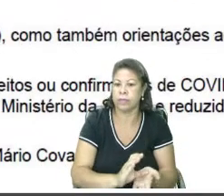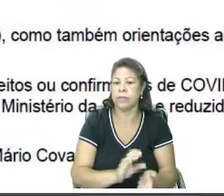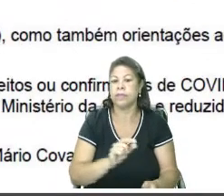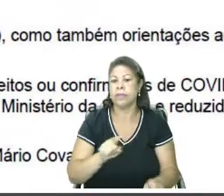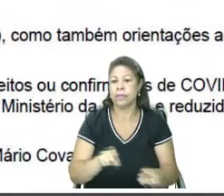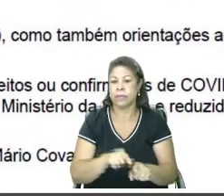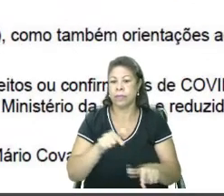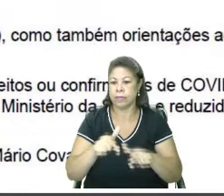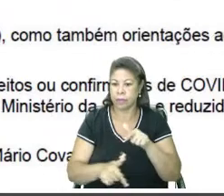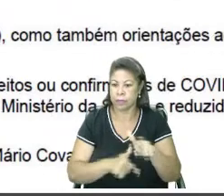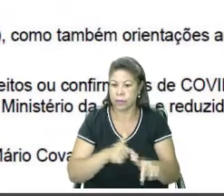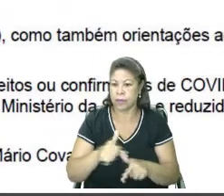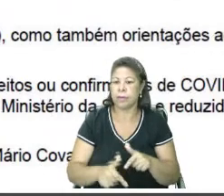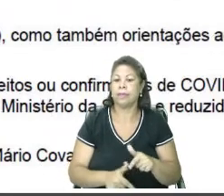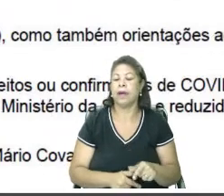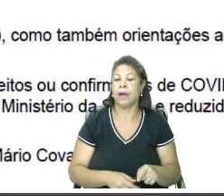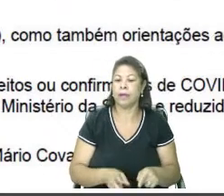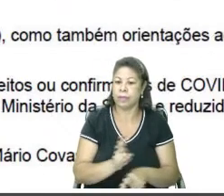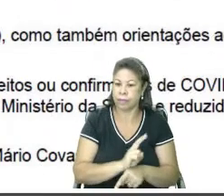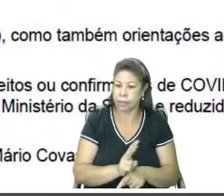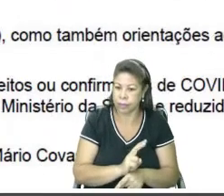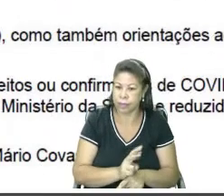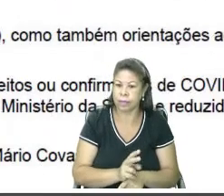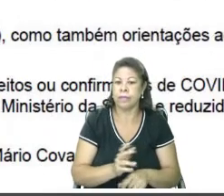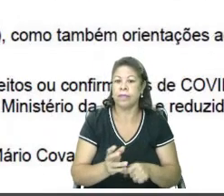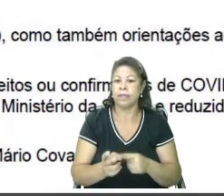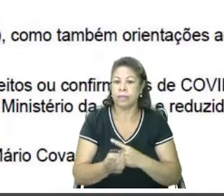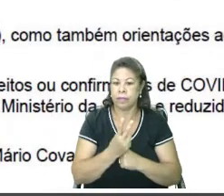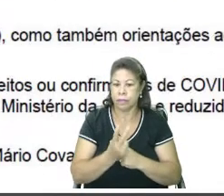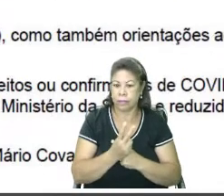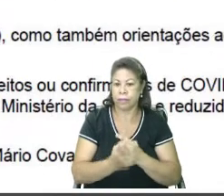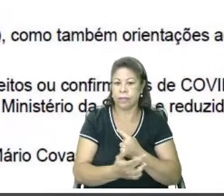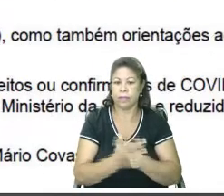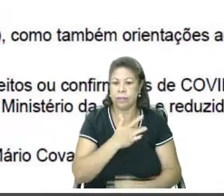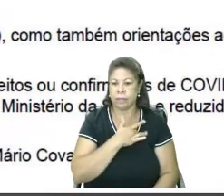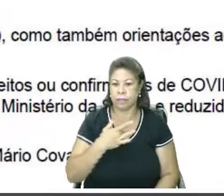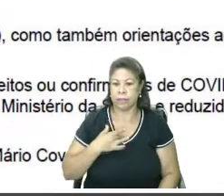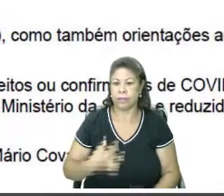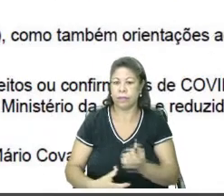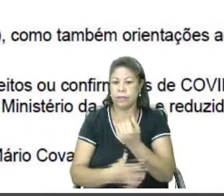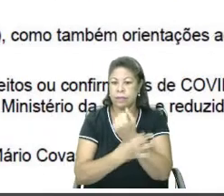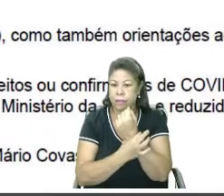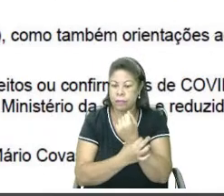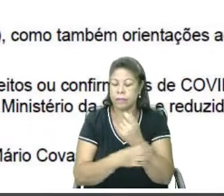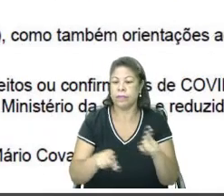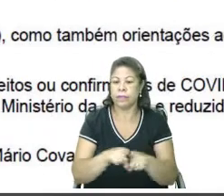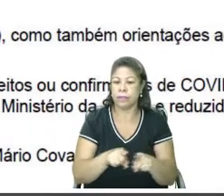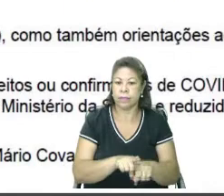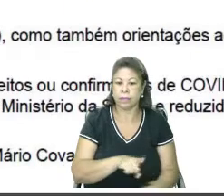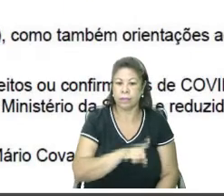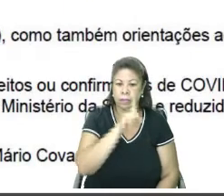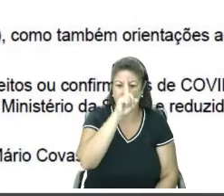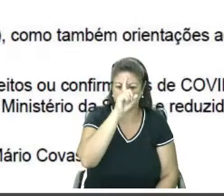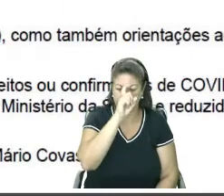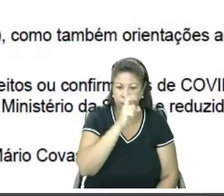principais ações de vigilância epidemiológica, a manutenção dos leitos na unidade